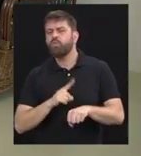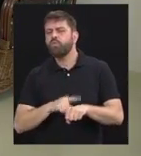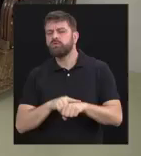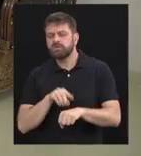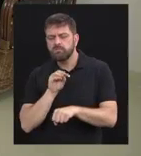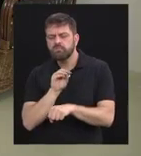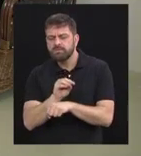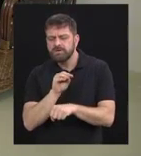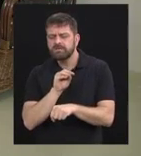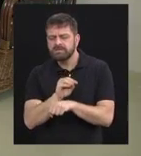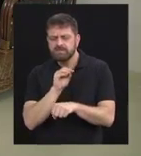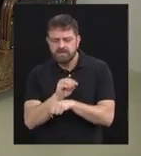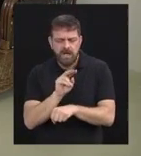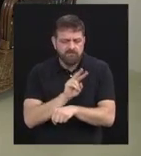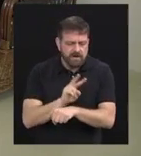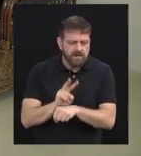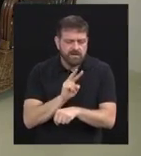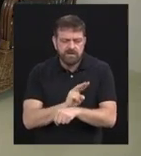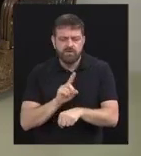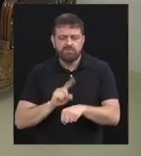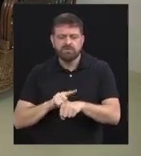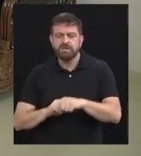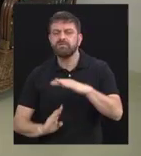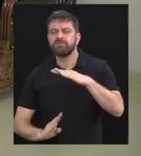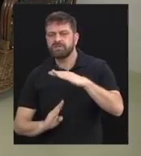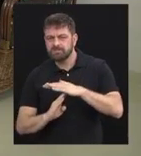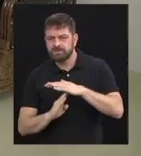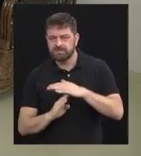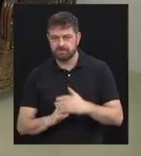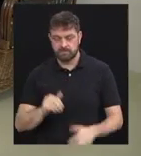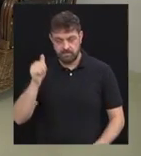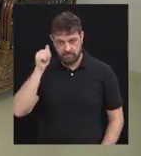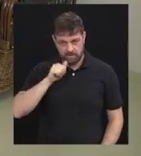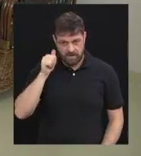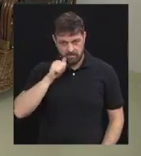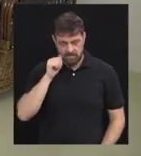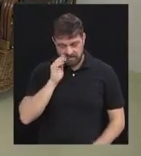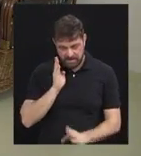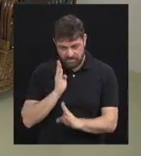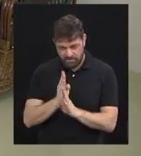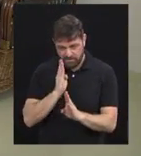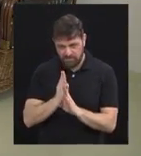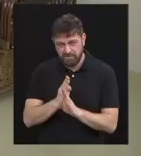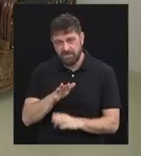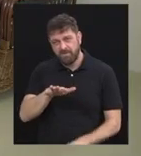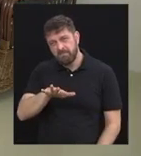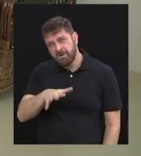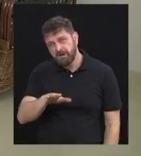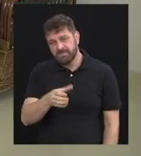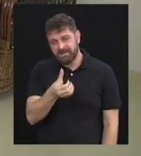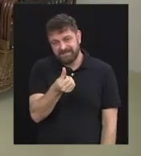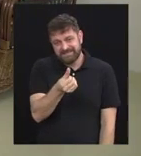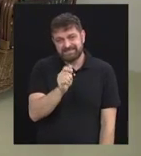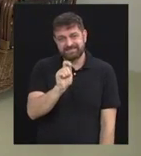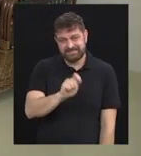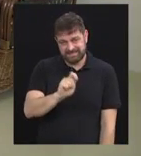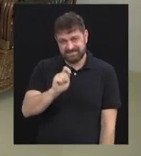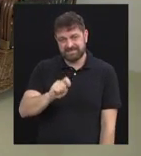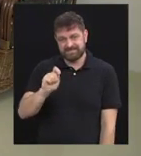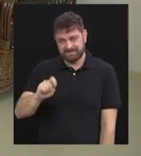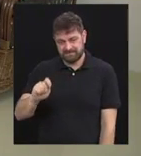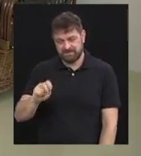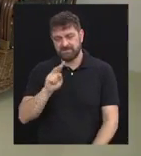tratamento por qual a mulher vai passar? A mulher que faz um diagnóstico, pelo menos ela trata durante uns 6